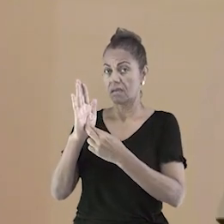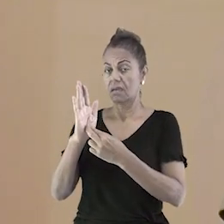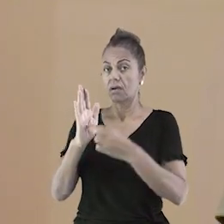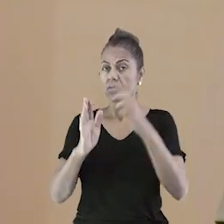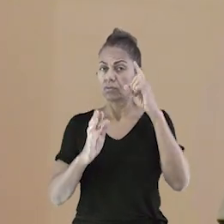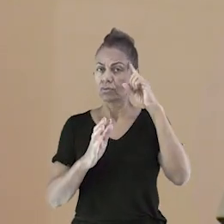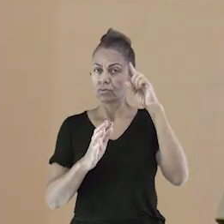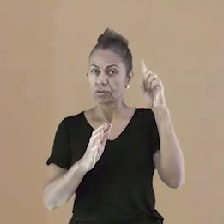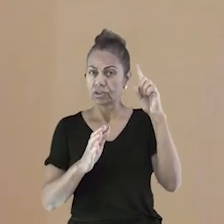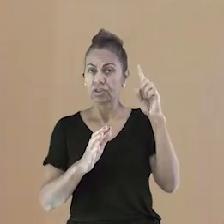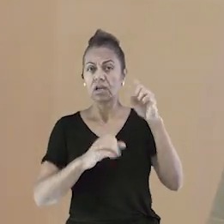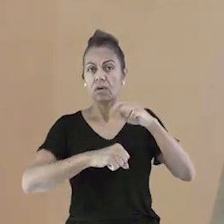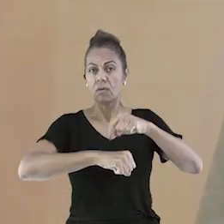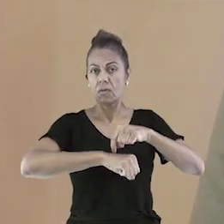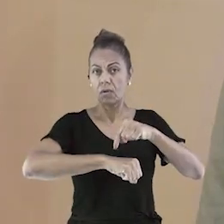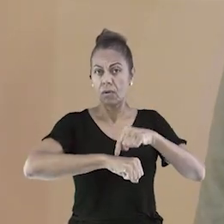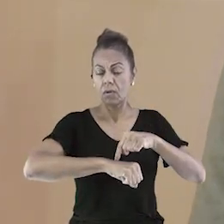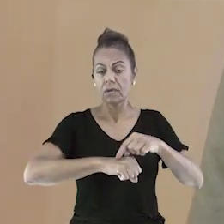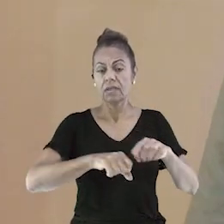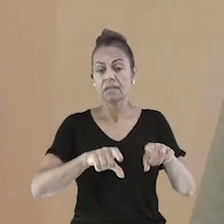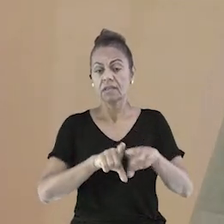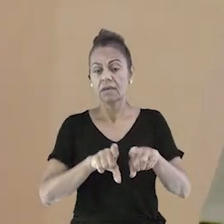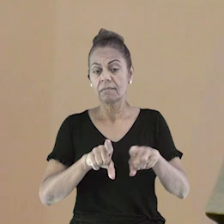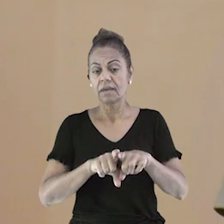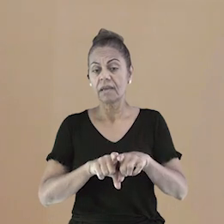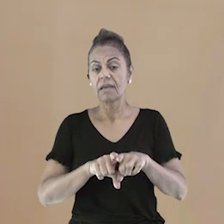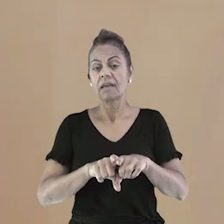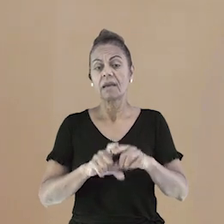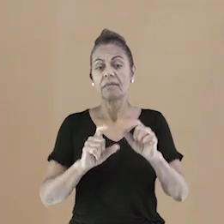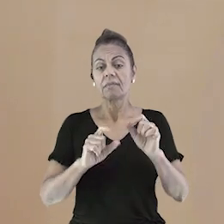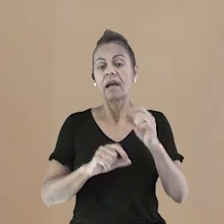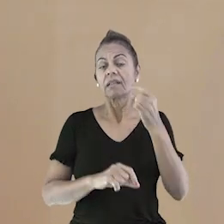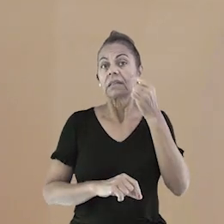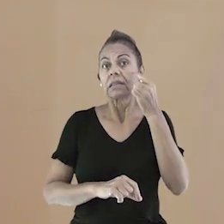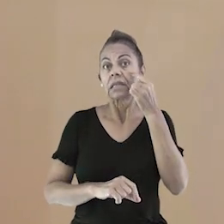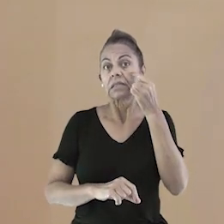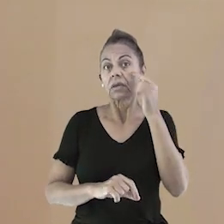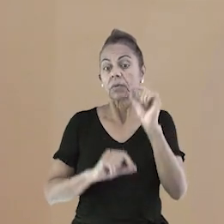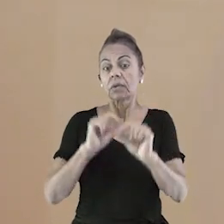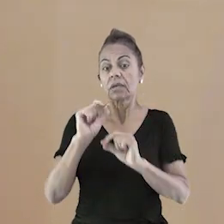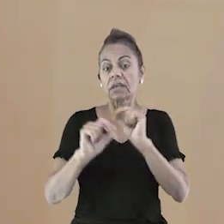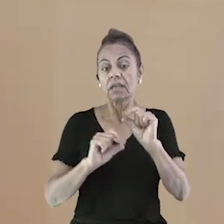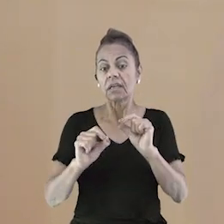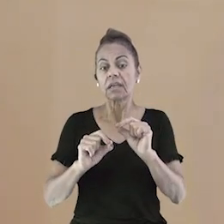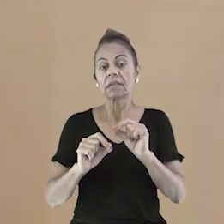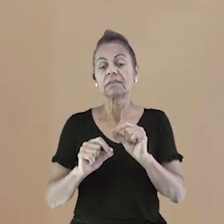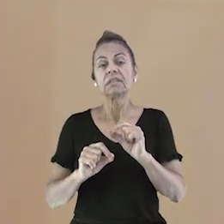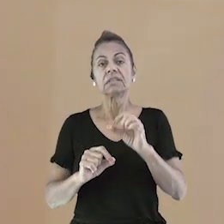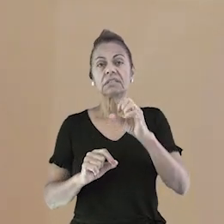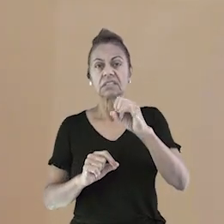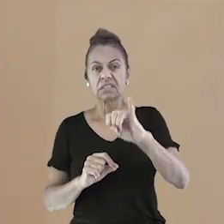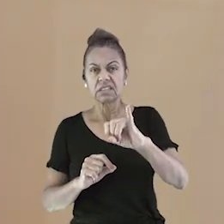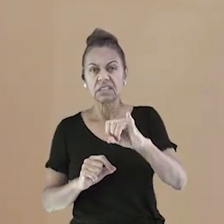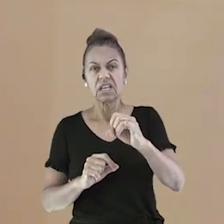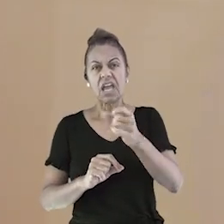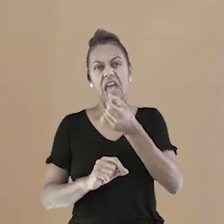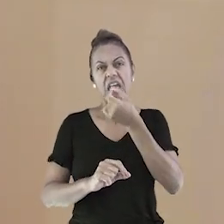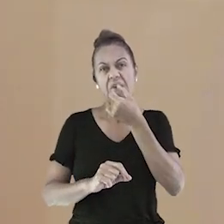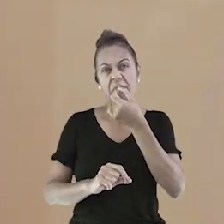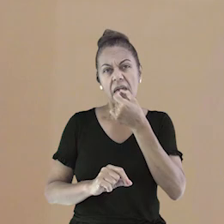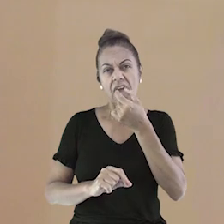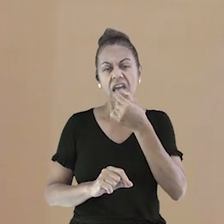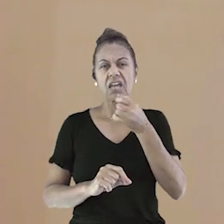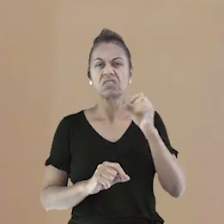regras. Tem que respeitar as datas, os horários e também se atentar ao seguinte fato. Outros medicamentos, como